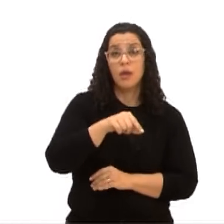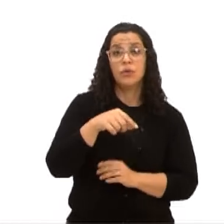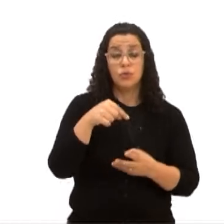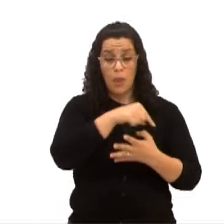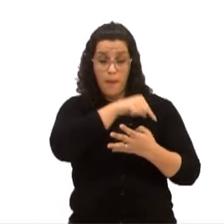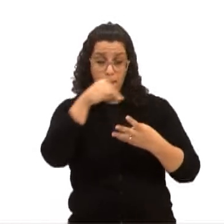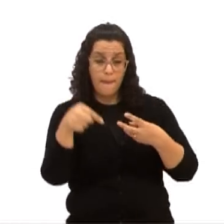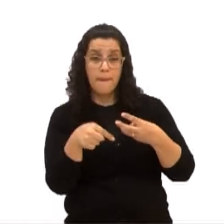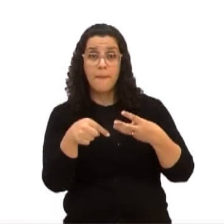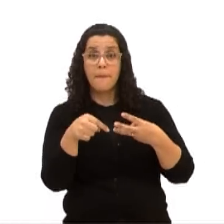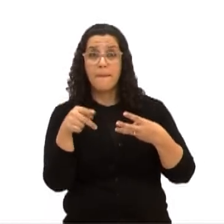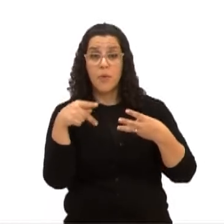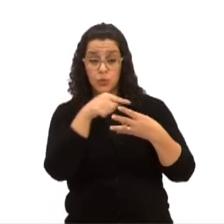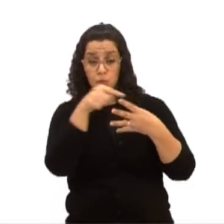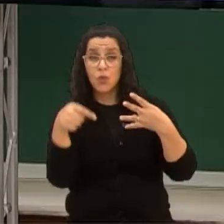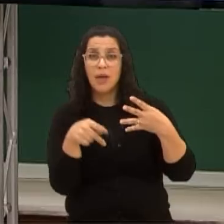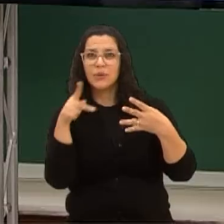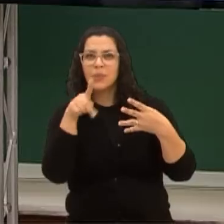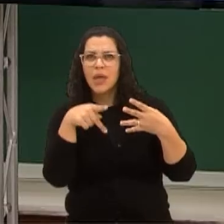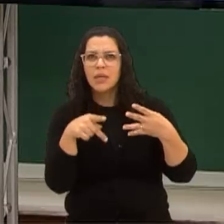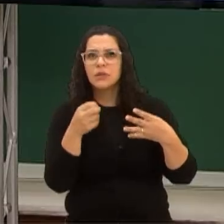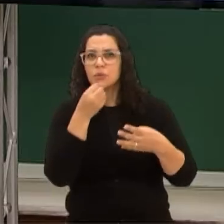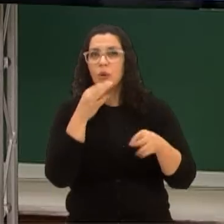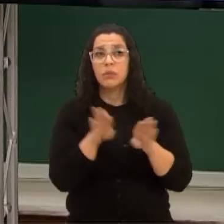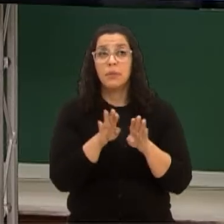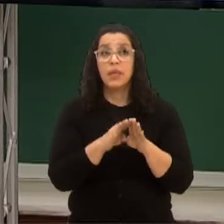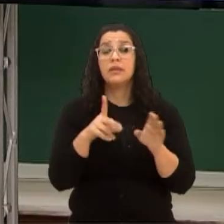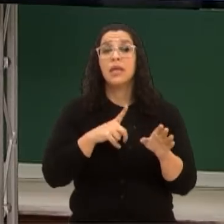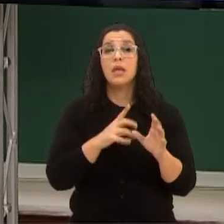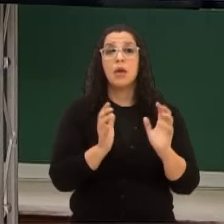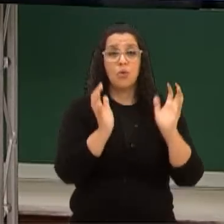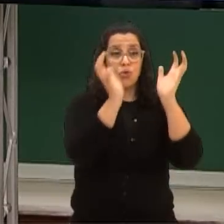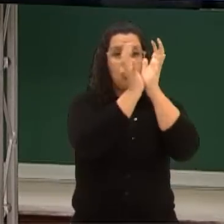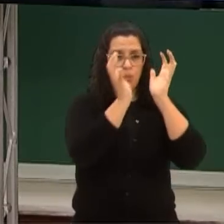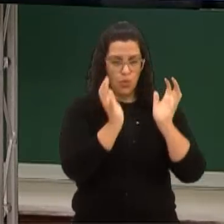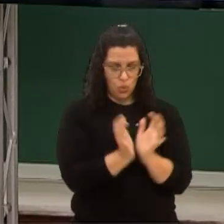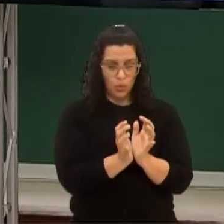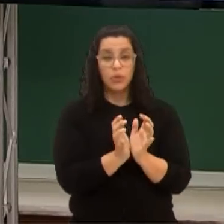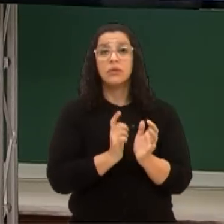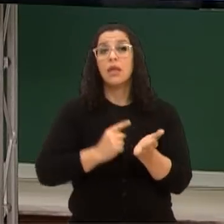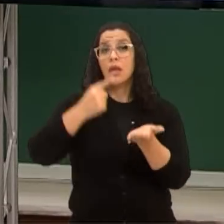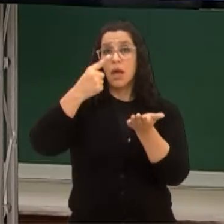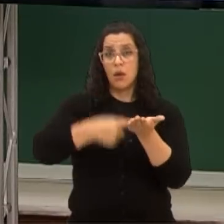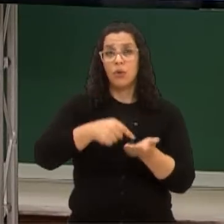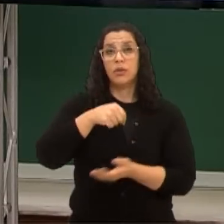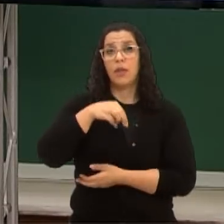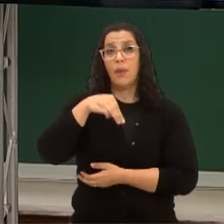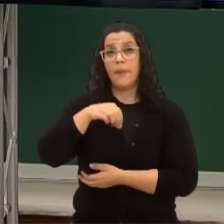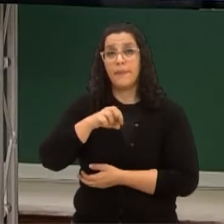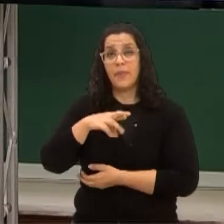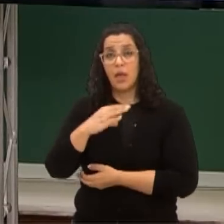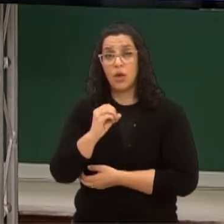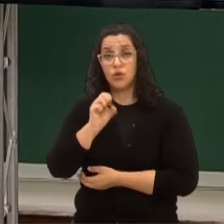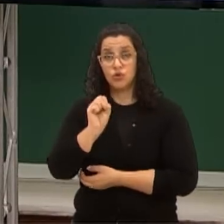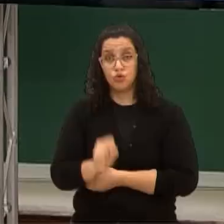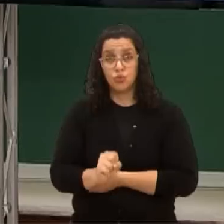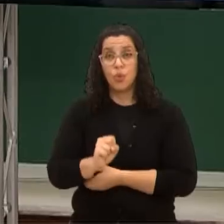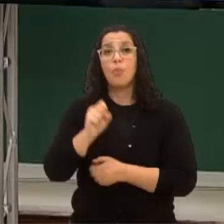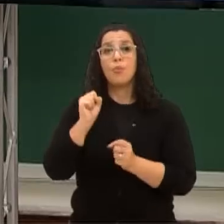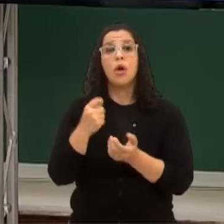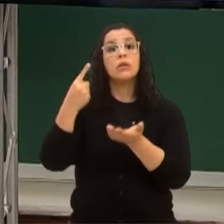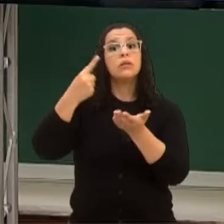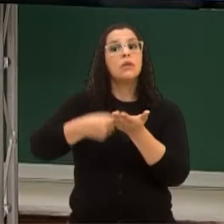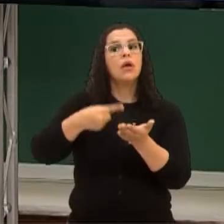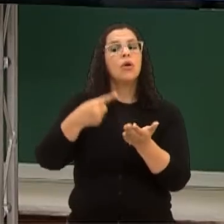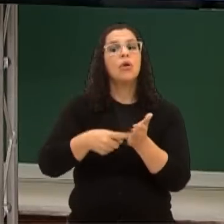se beneficiando. Entre blocos também vai haver acordos, né? Por exemplo, o Mercosul pode fechar um